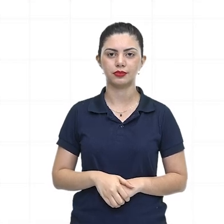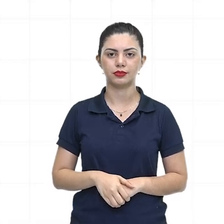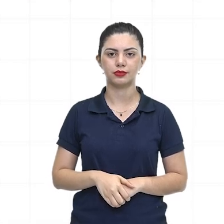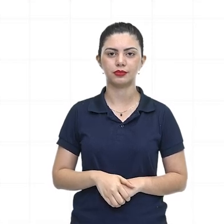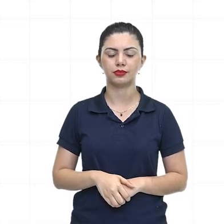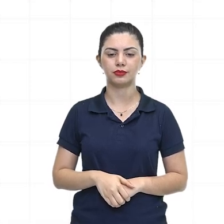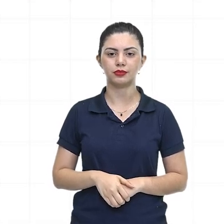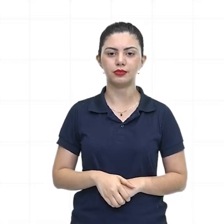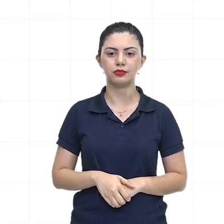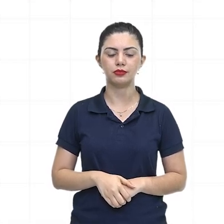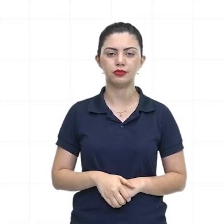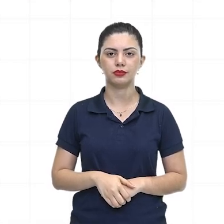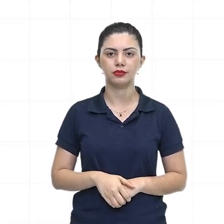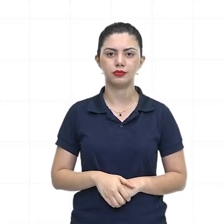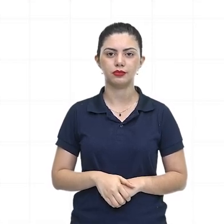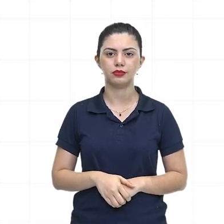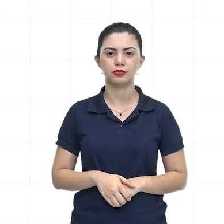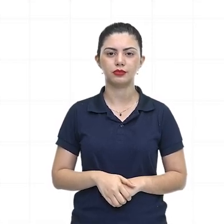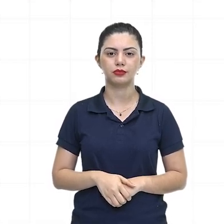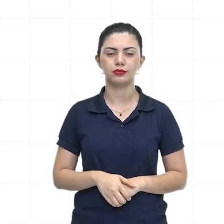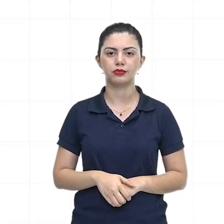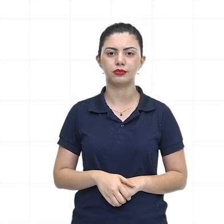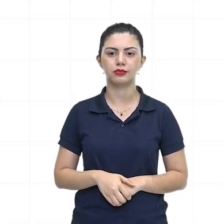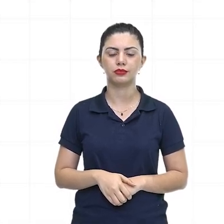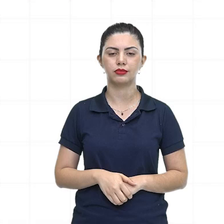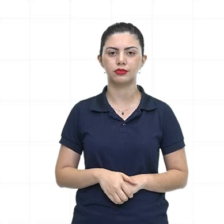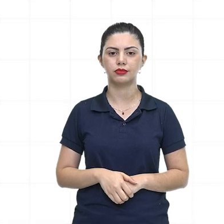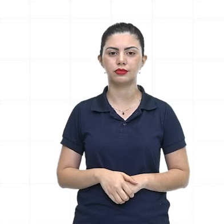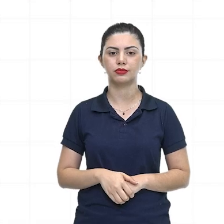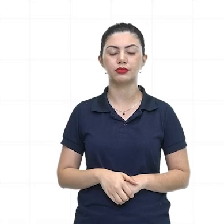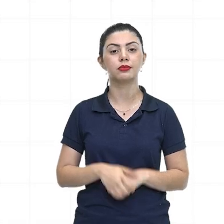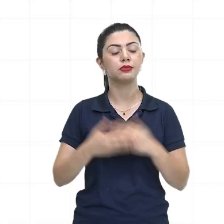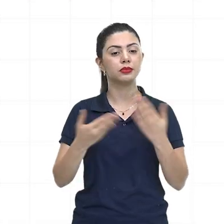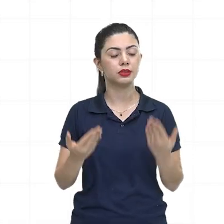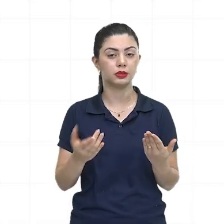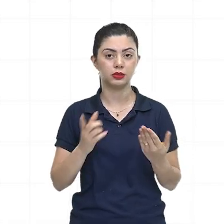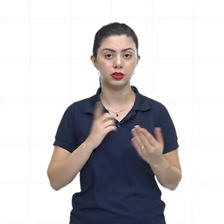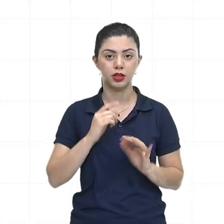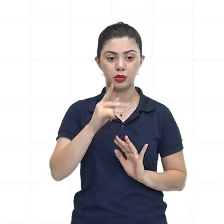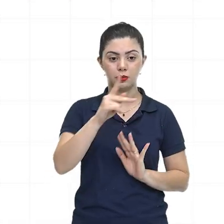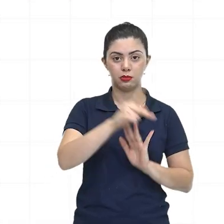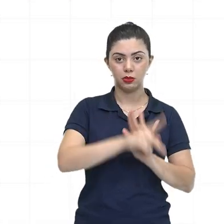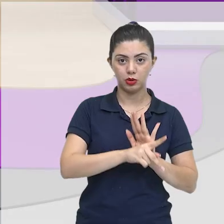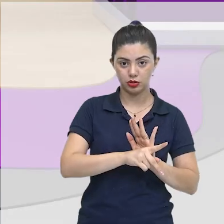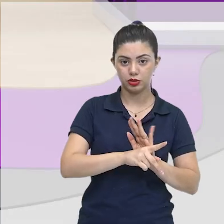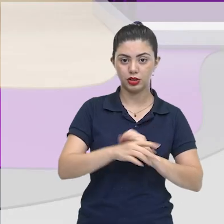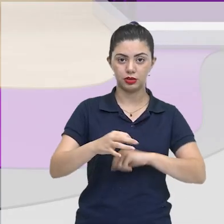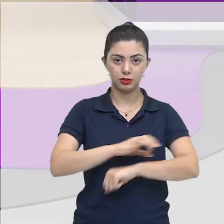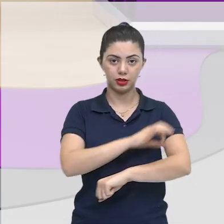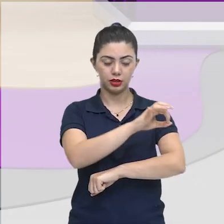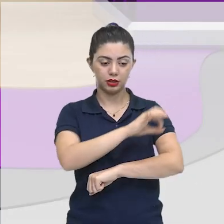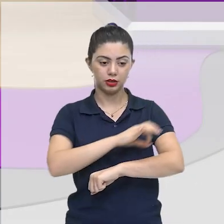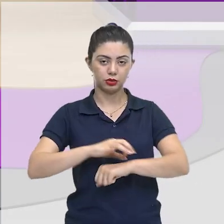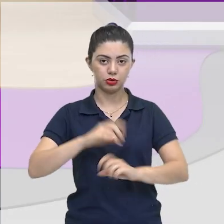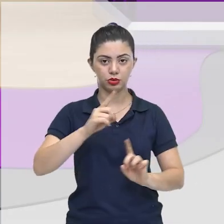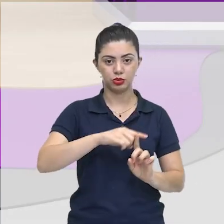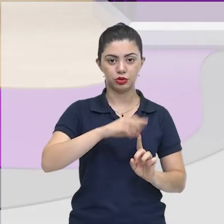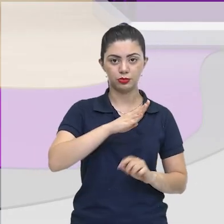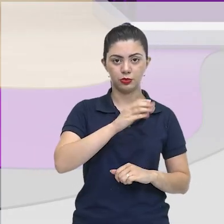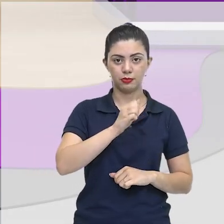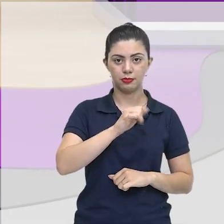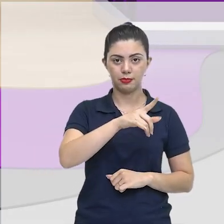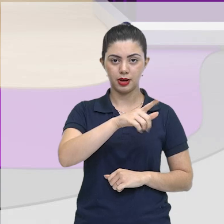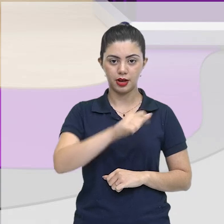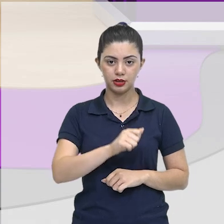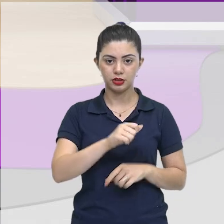ideia da diferença entre uma planta baixa e uma vista